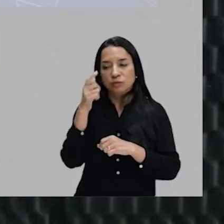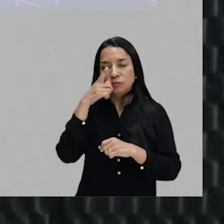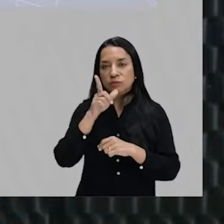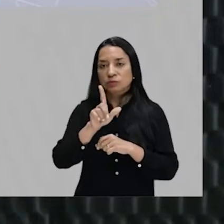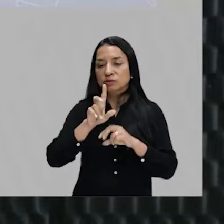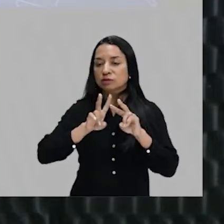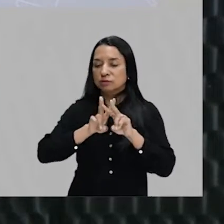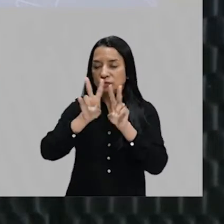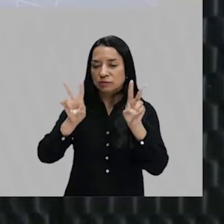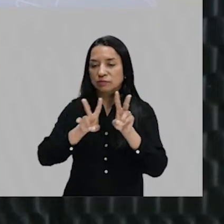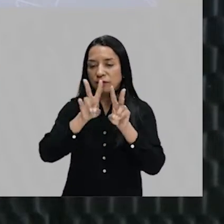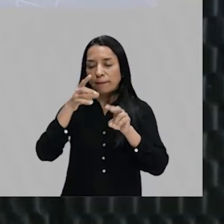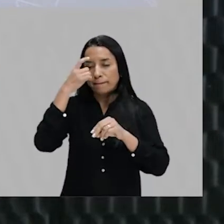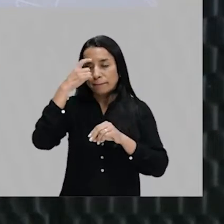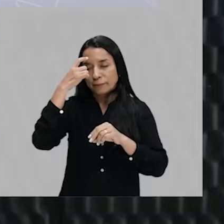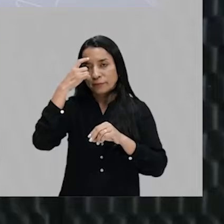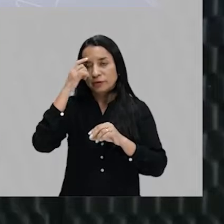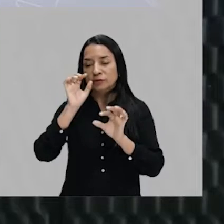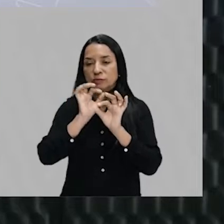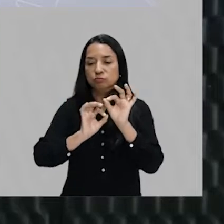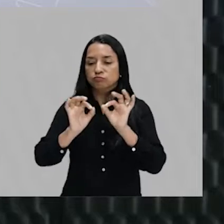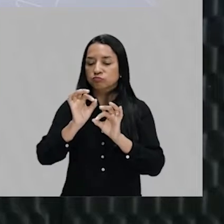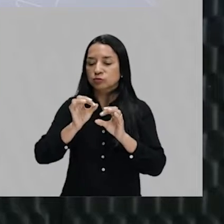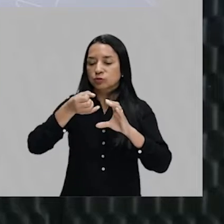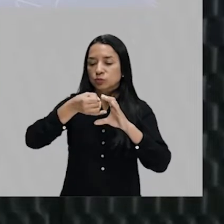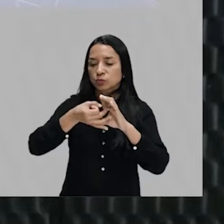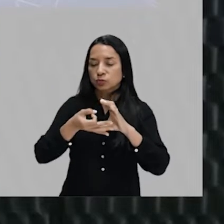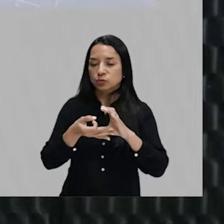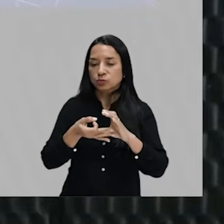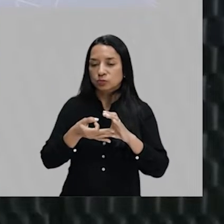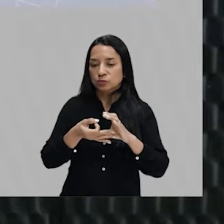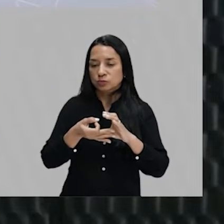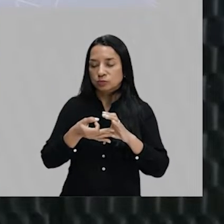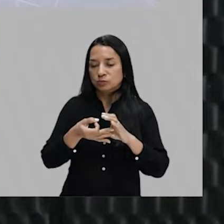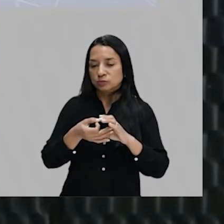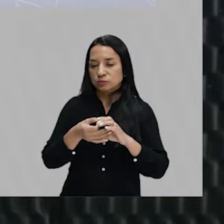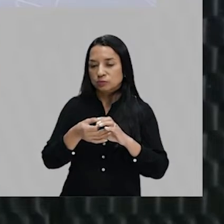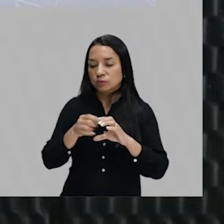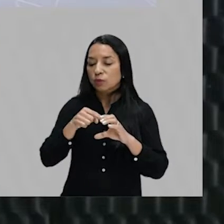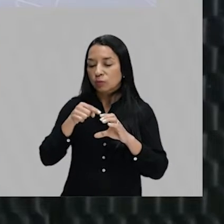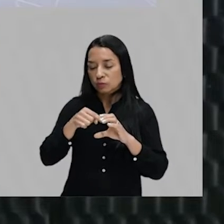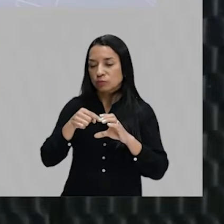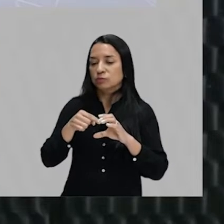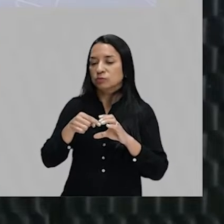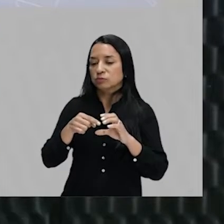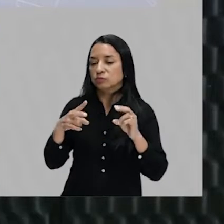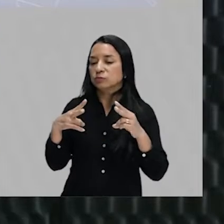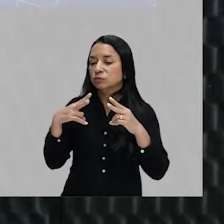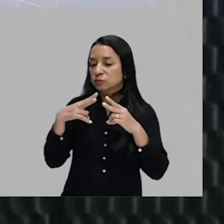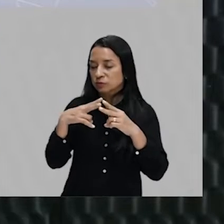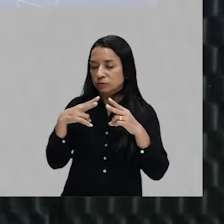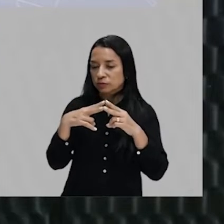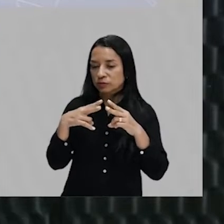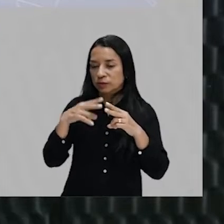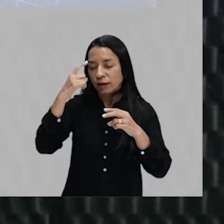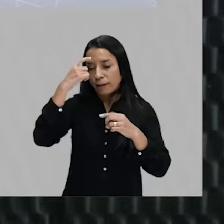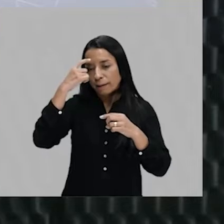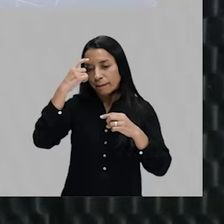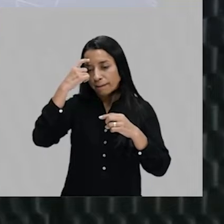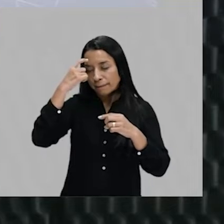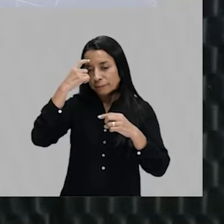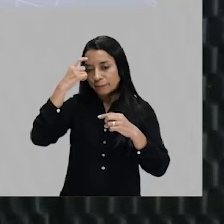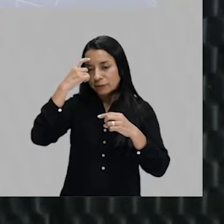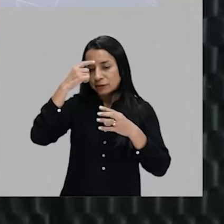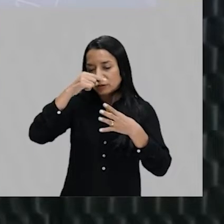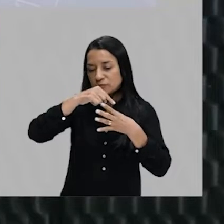gente pensa no seguinte conjunto conjunto dos números pares eu quero que você pensa ela